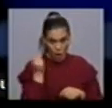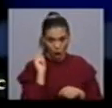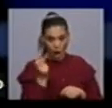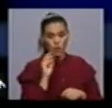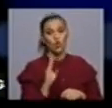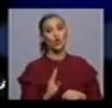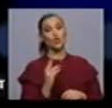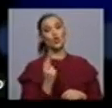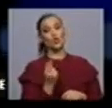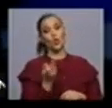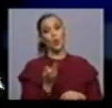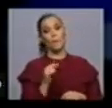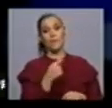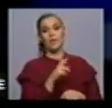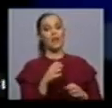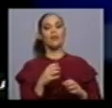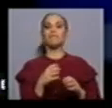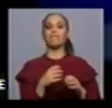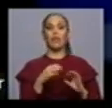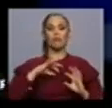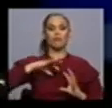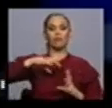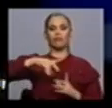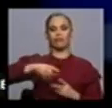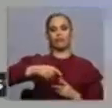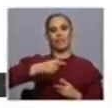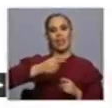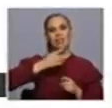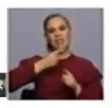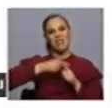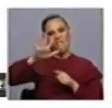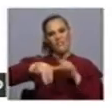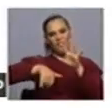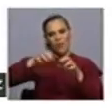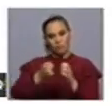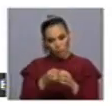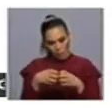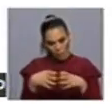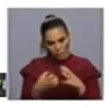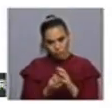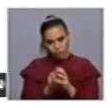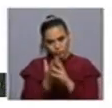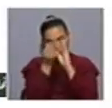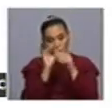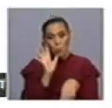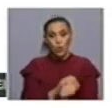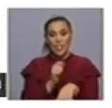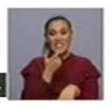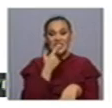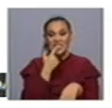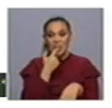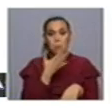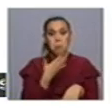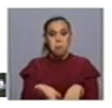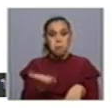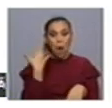Júpiter teve a capacidade para atrair, para se formar à custa de calhaus de rochas muito maiores. Estamos a falar da